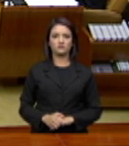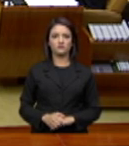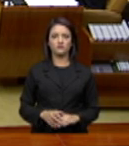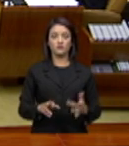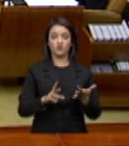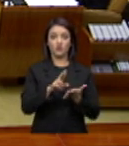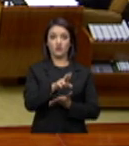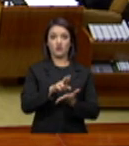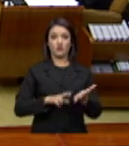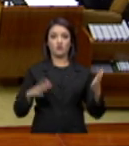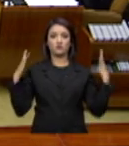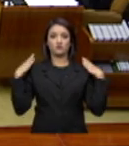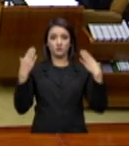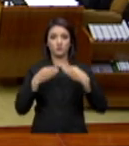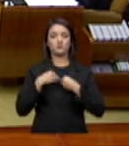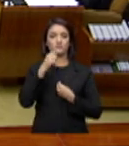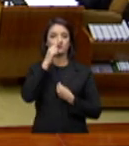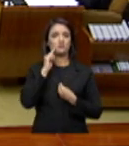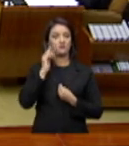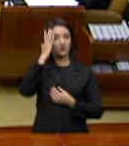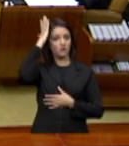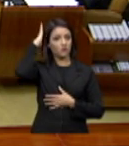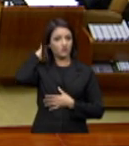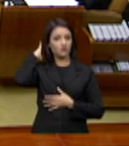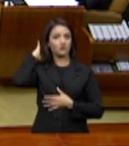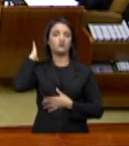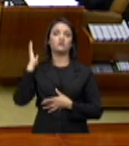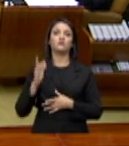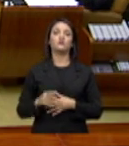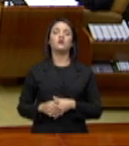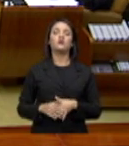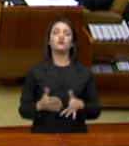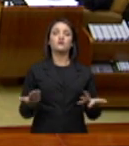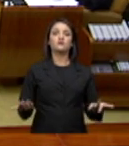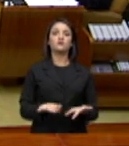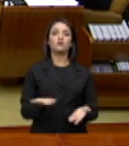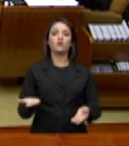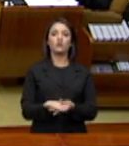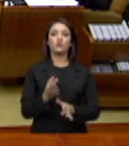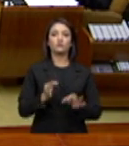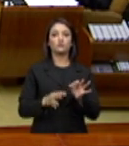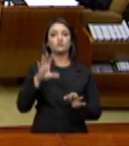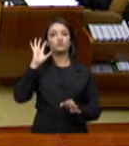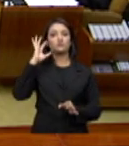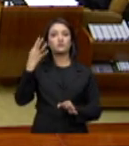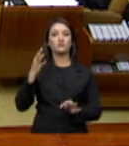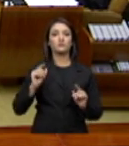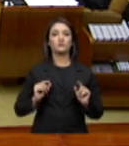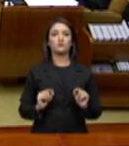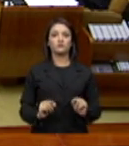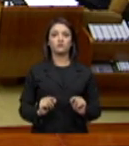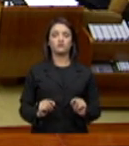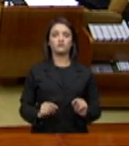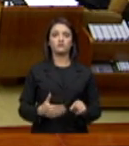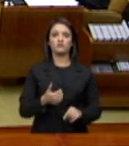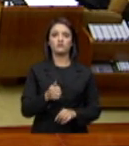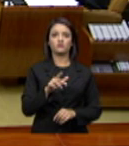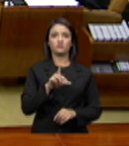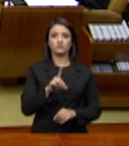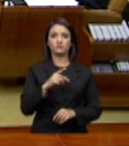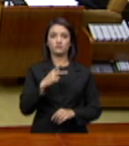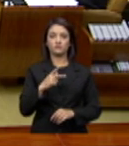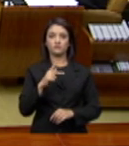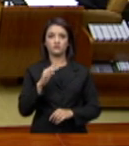marco aurélio a pregou para julgamento referendo em tutela provisória incidental na arguição de descumprimento